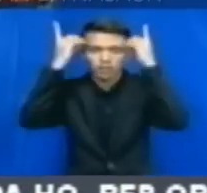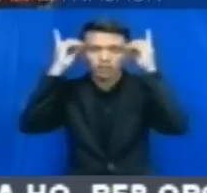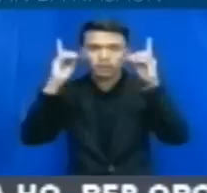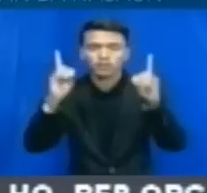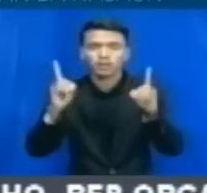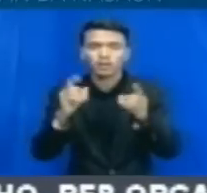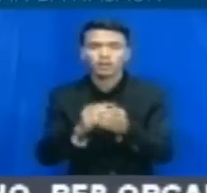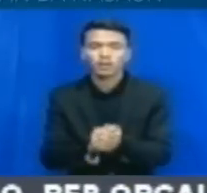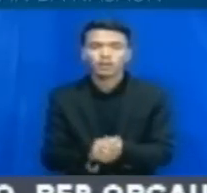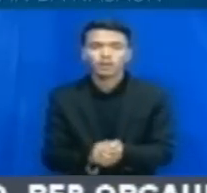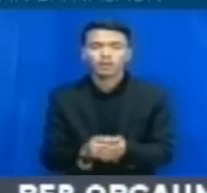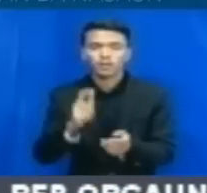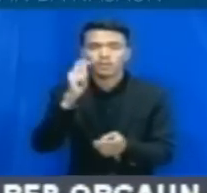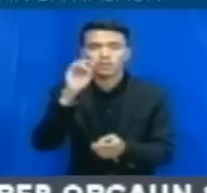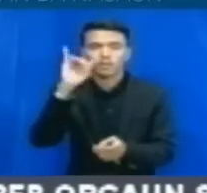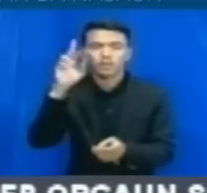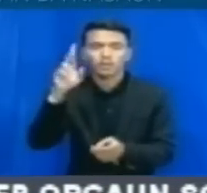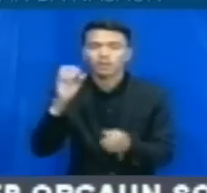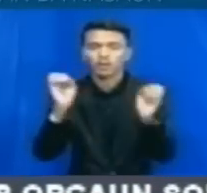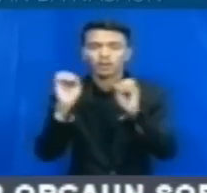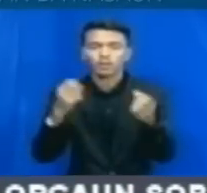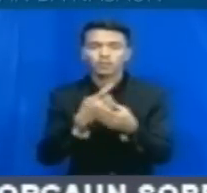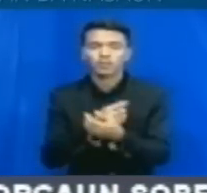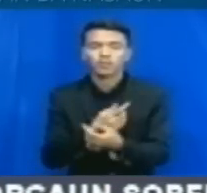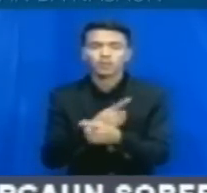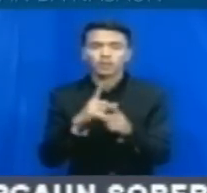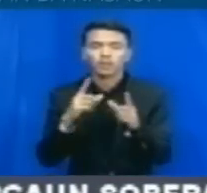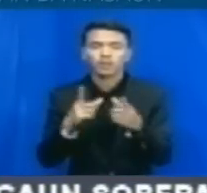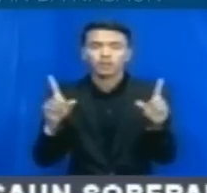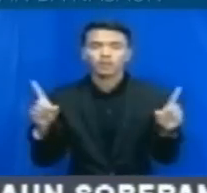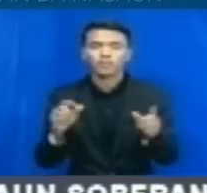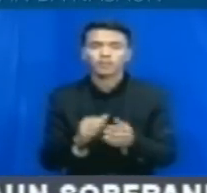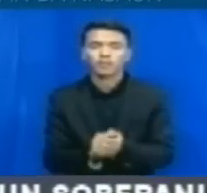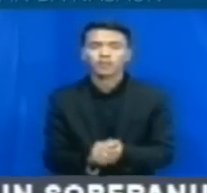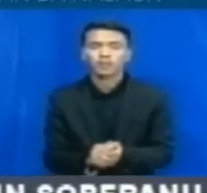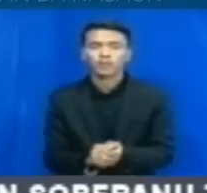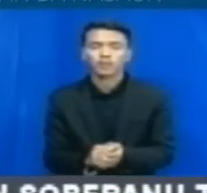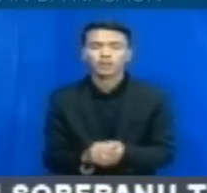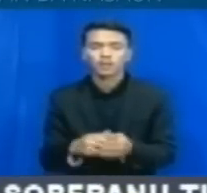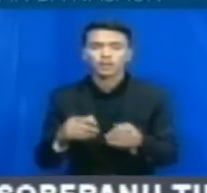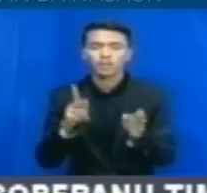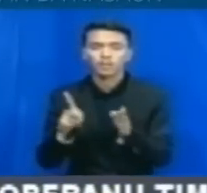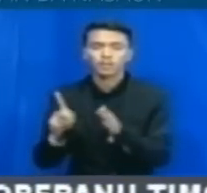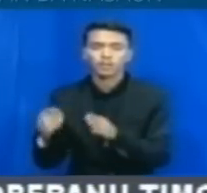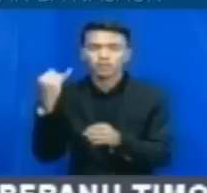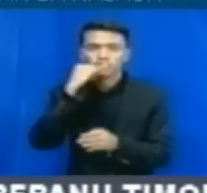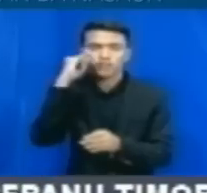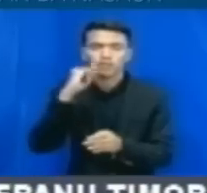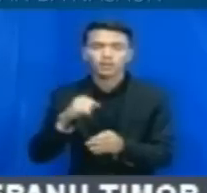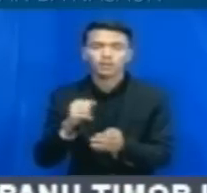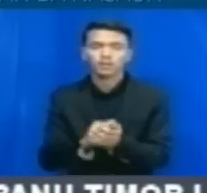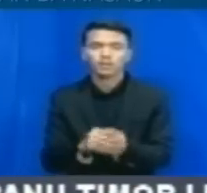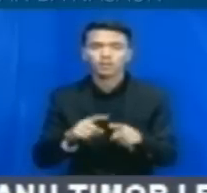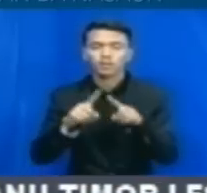significa aplicar la significa livre nem medidas coação é que a medida se deve que foi tir e a processo investigação só